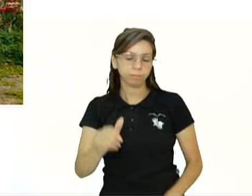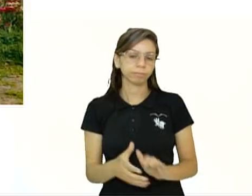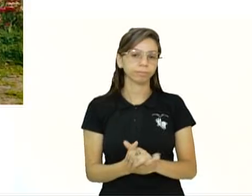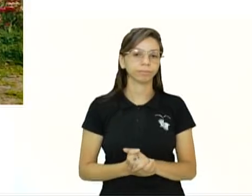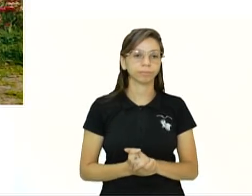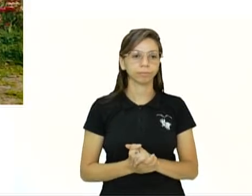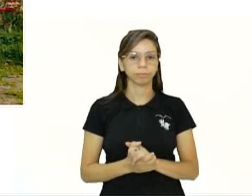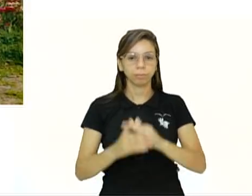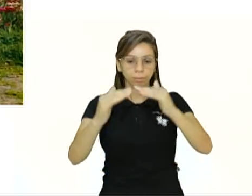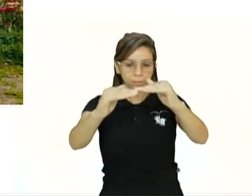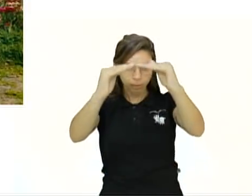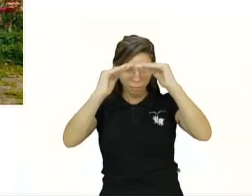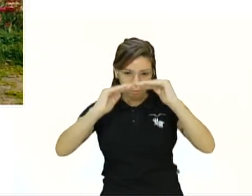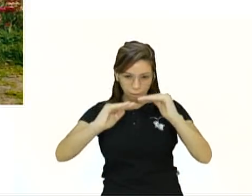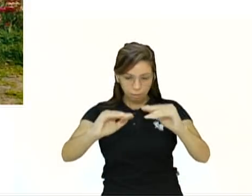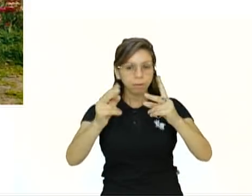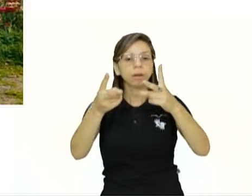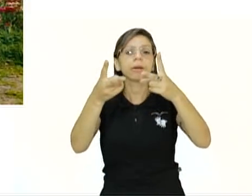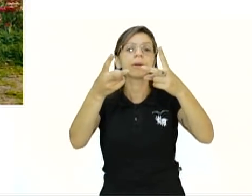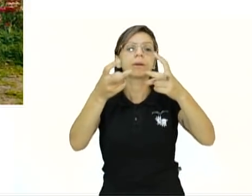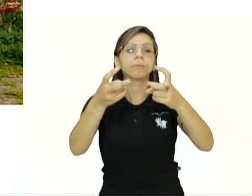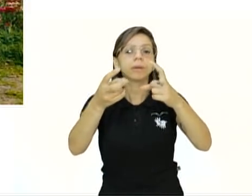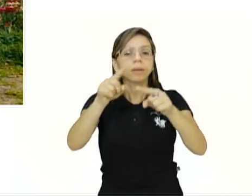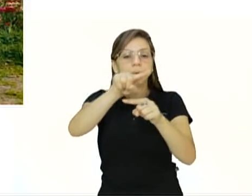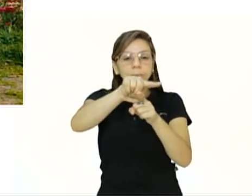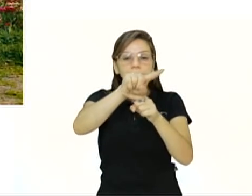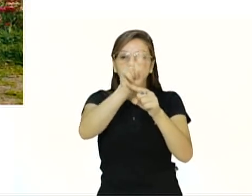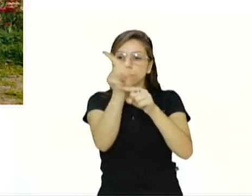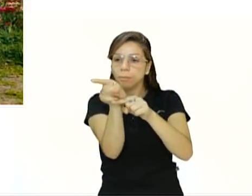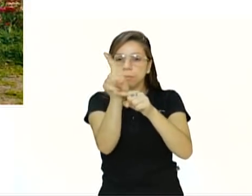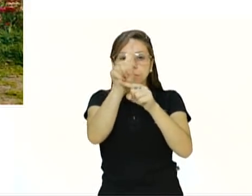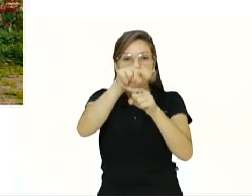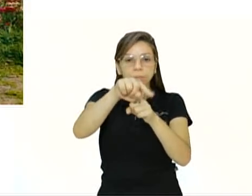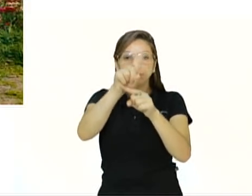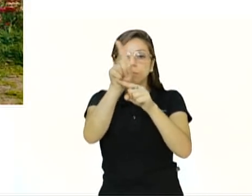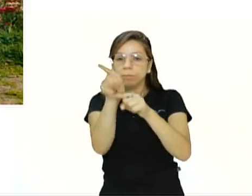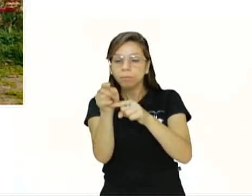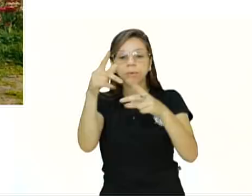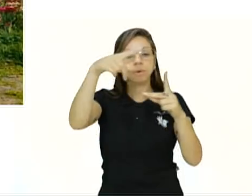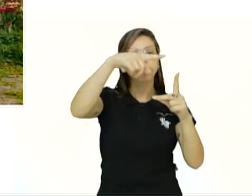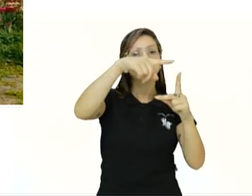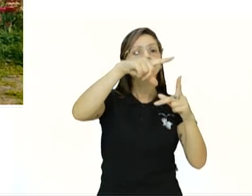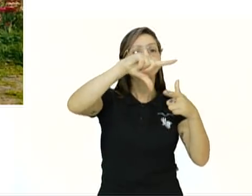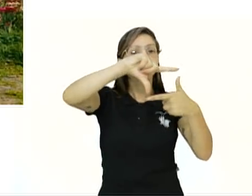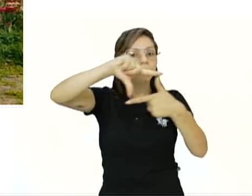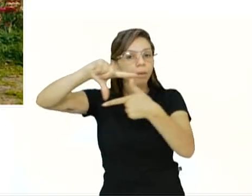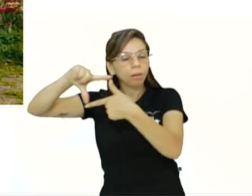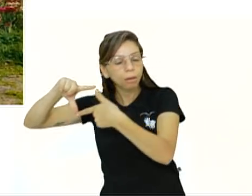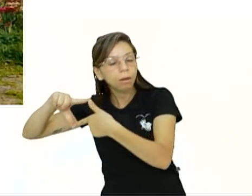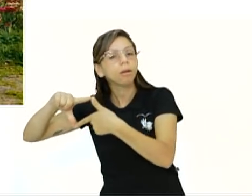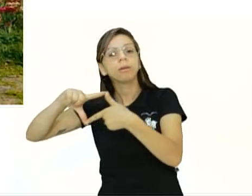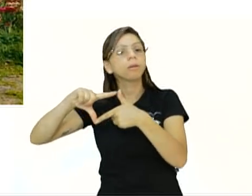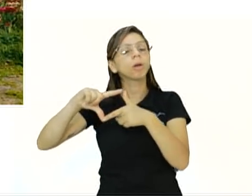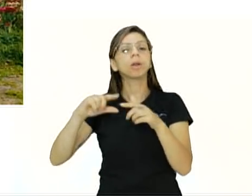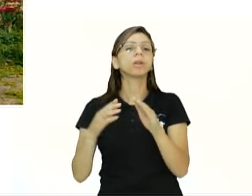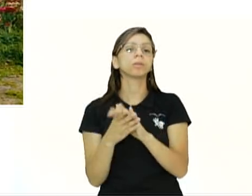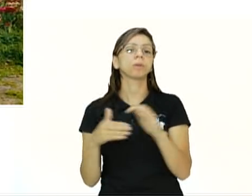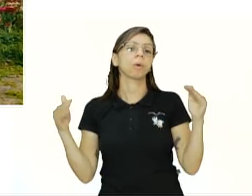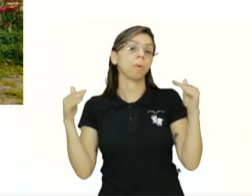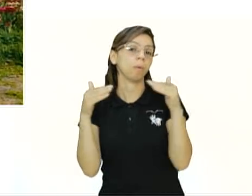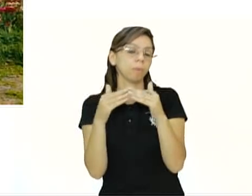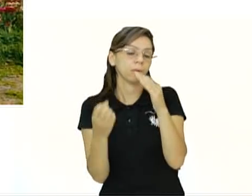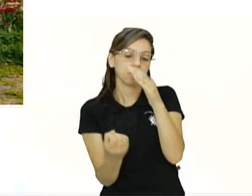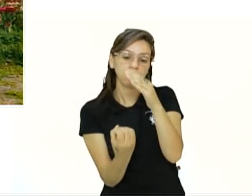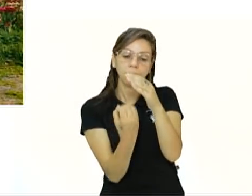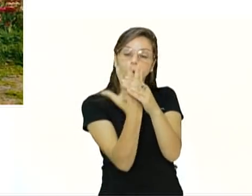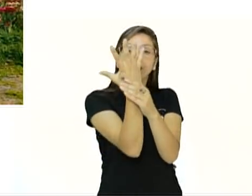um pouquinho abaixo, perceba que os arcos e os retângulos, eles se encaixaram e formaram uma figura nova.